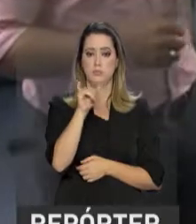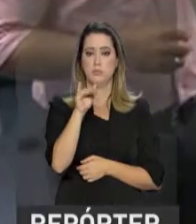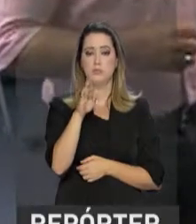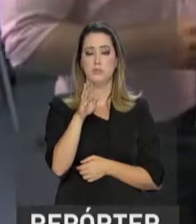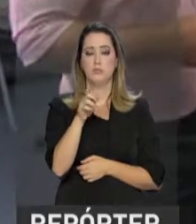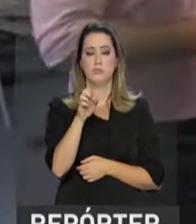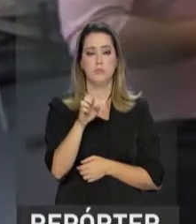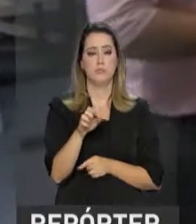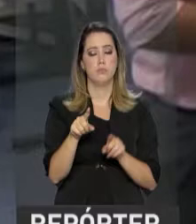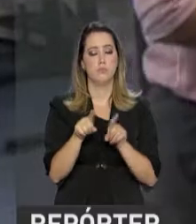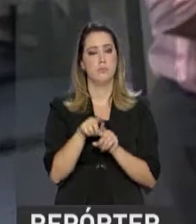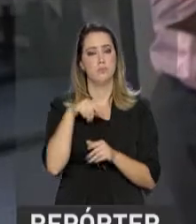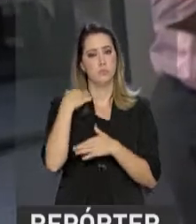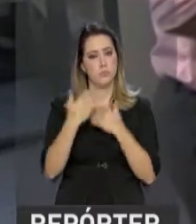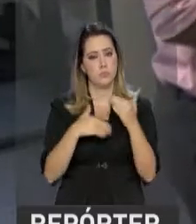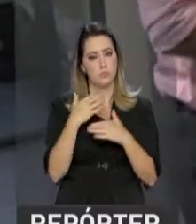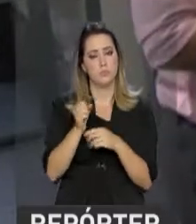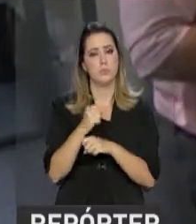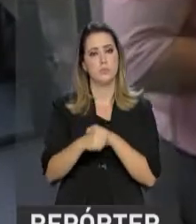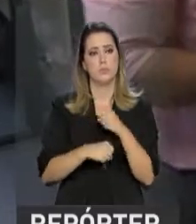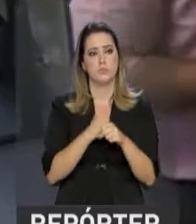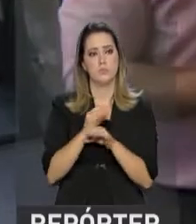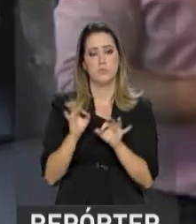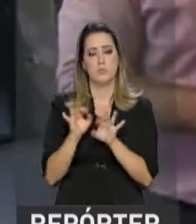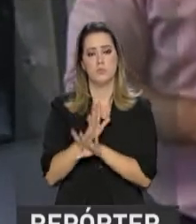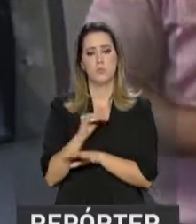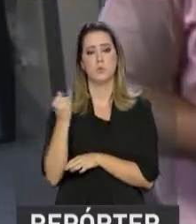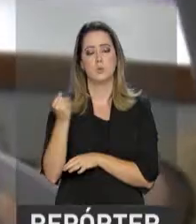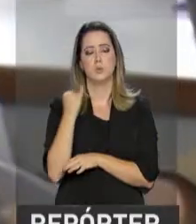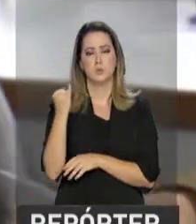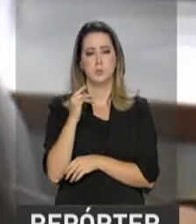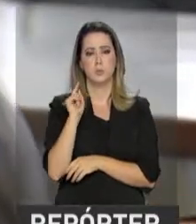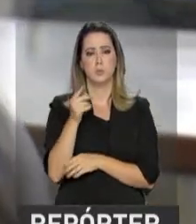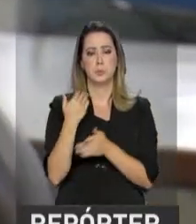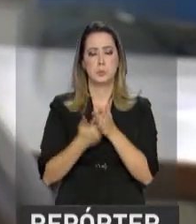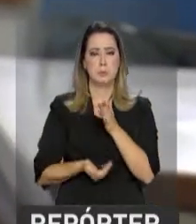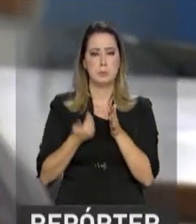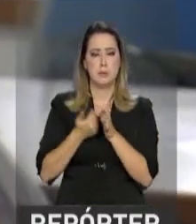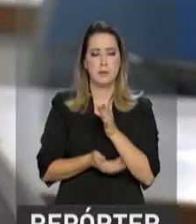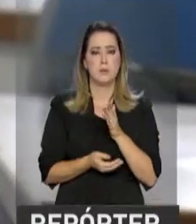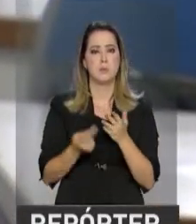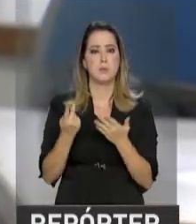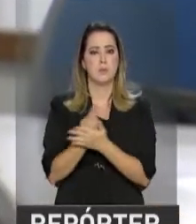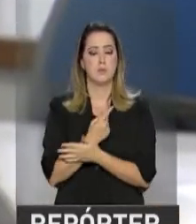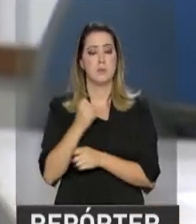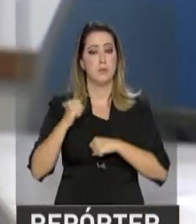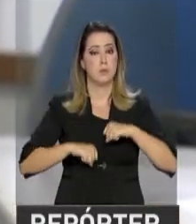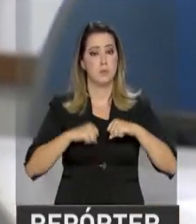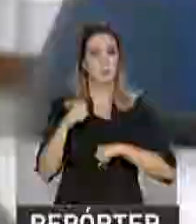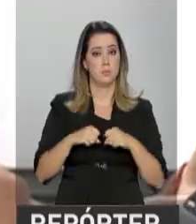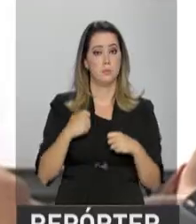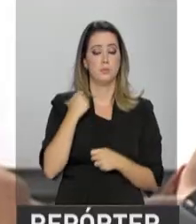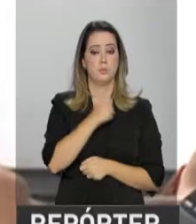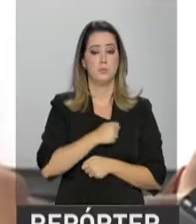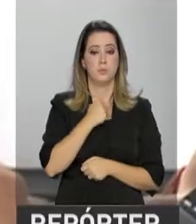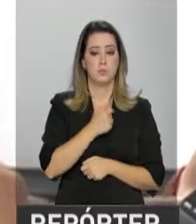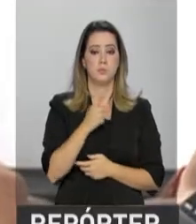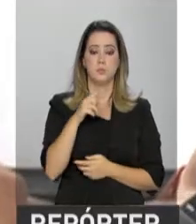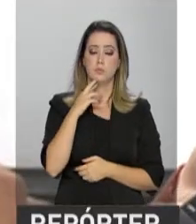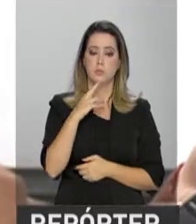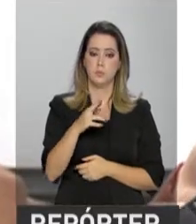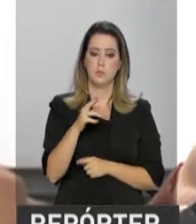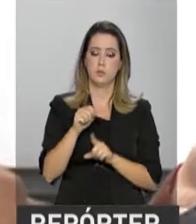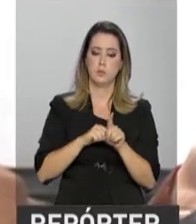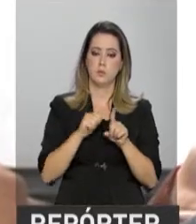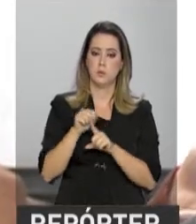resultados positivos ao longo do ano elimina uma parte importante das perdas registradas na indústria em agosto para o resultado do mês